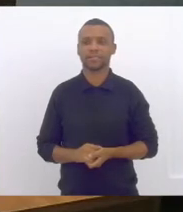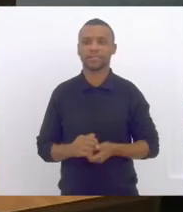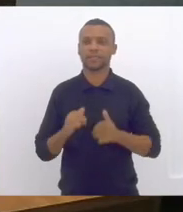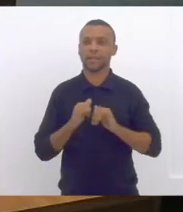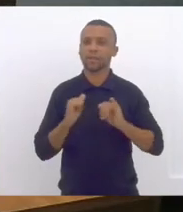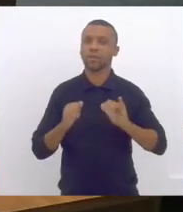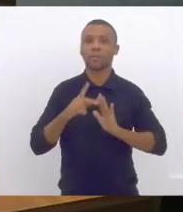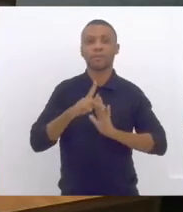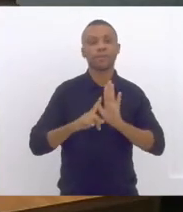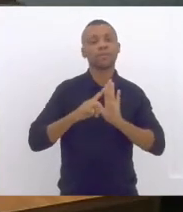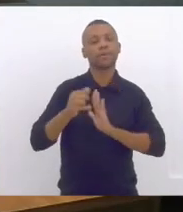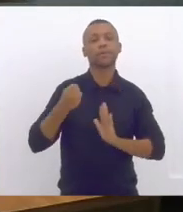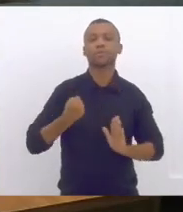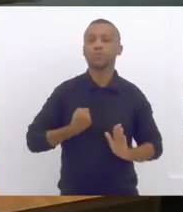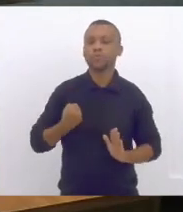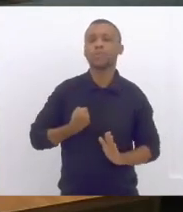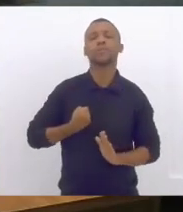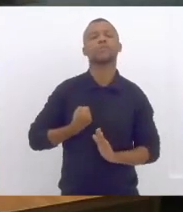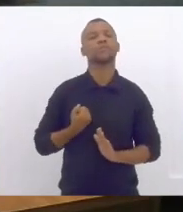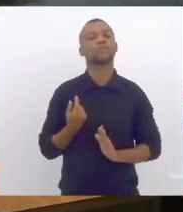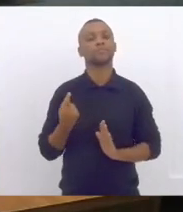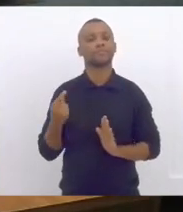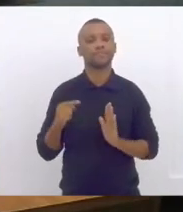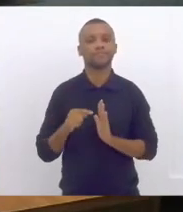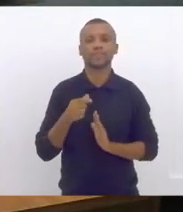Anuncio o projeto de lei número